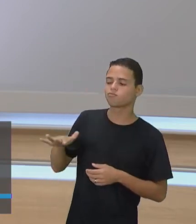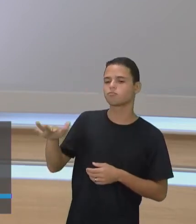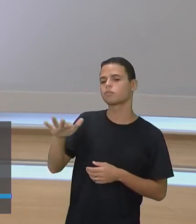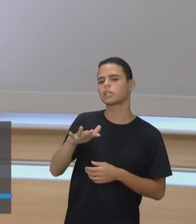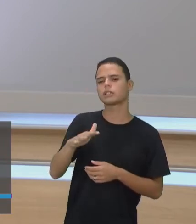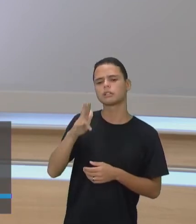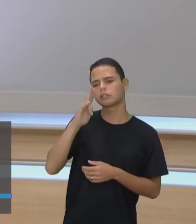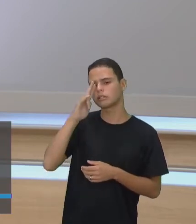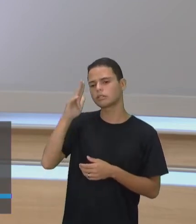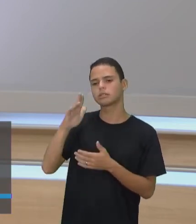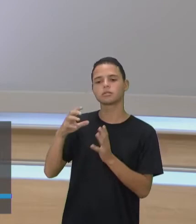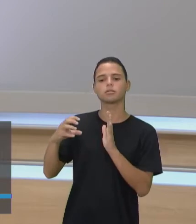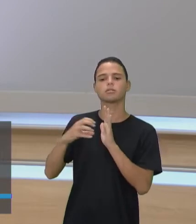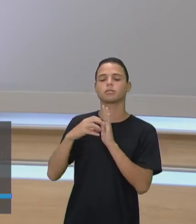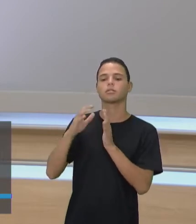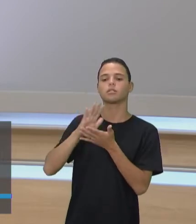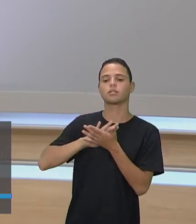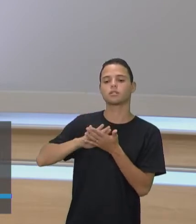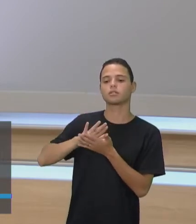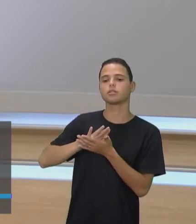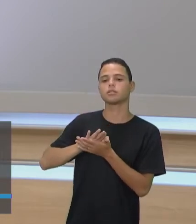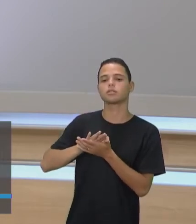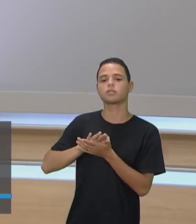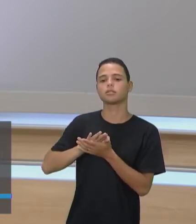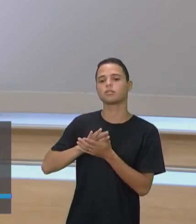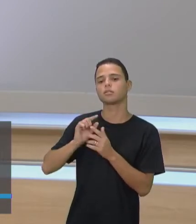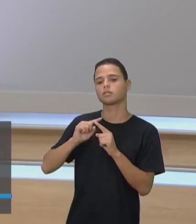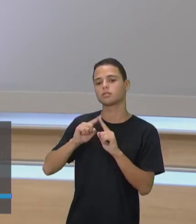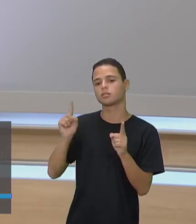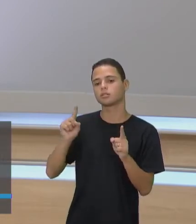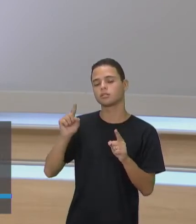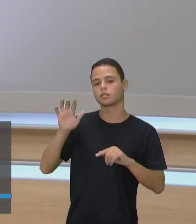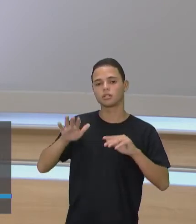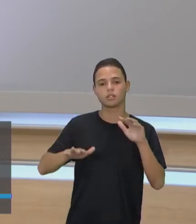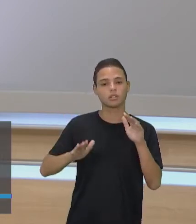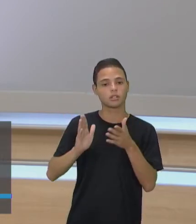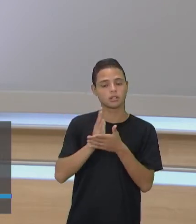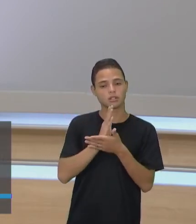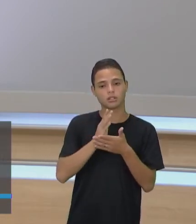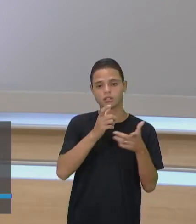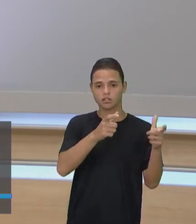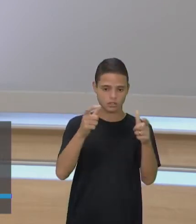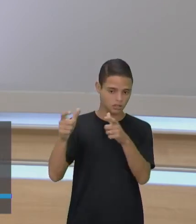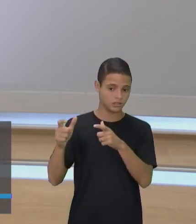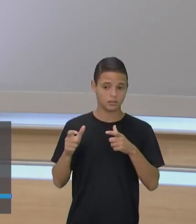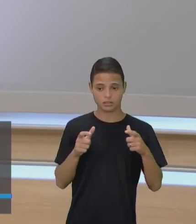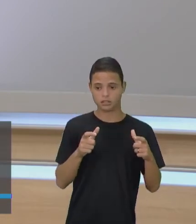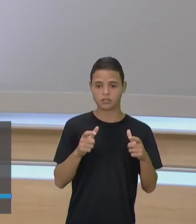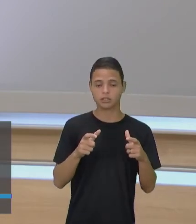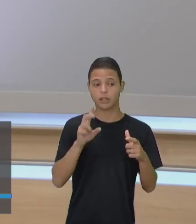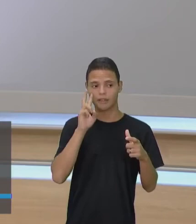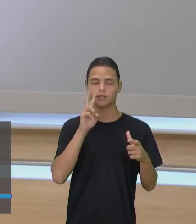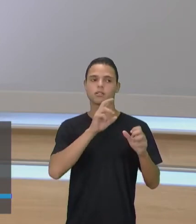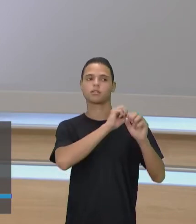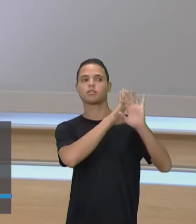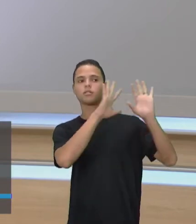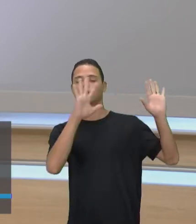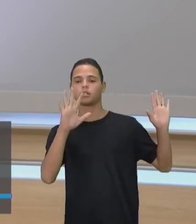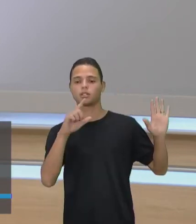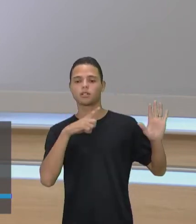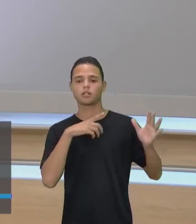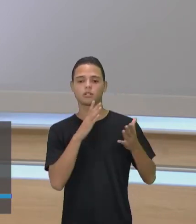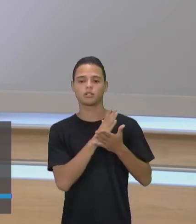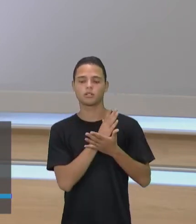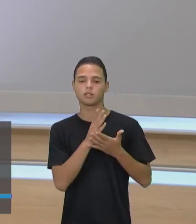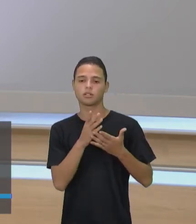tão forte esses impactos, né? Mas dependendo de que lugar você tá, isso está cada vez mais claro. Então tem vários lugares